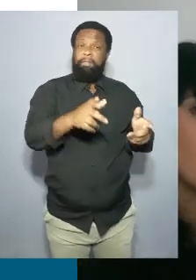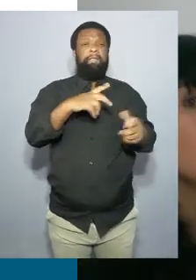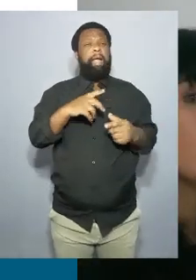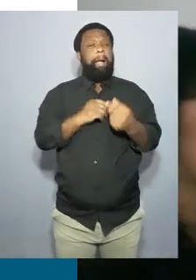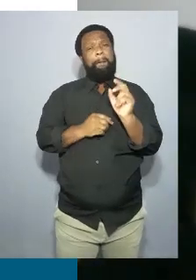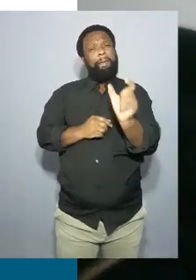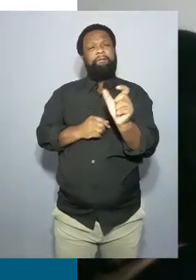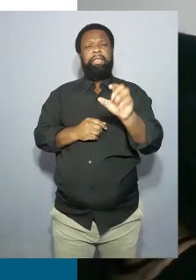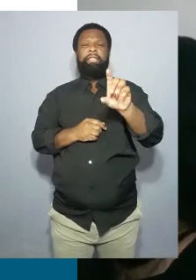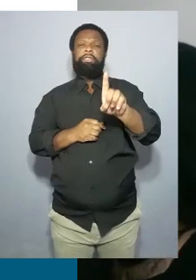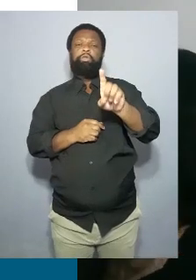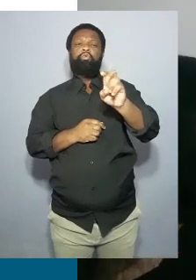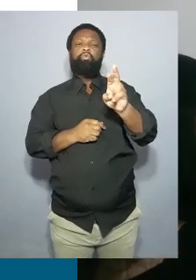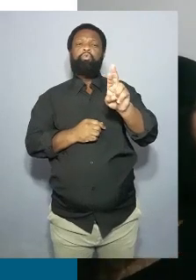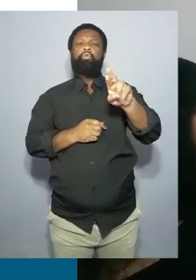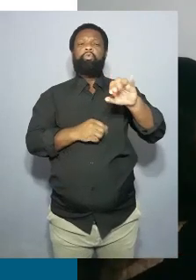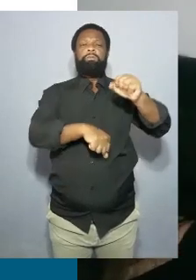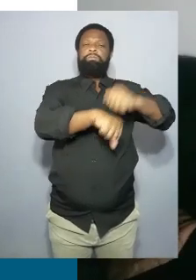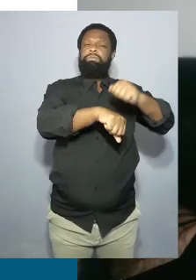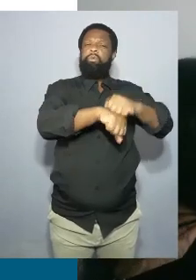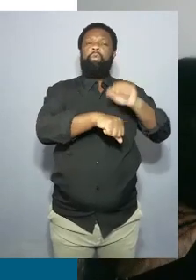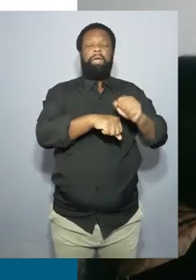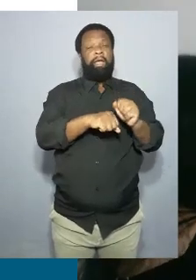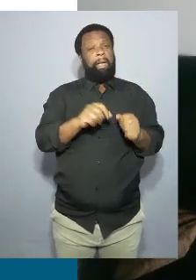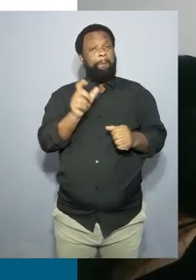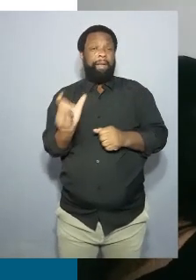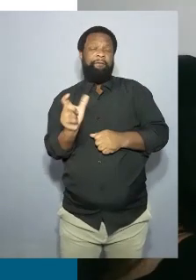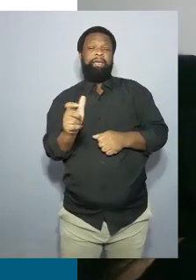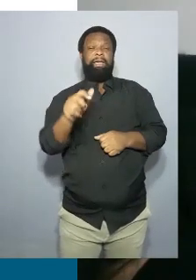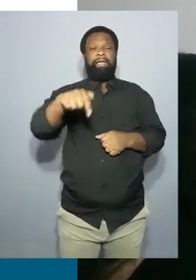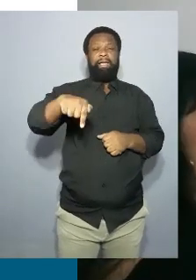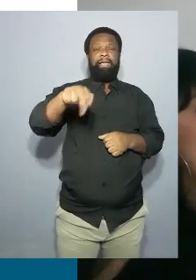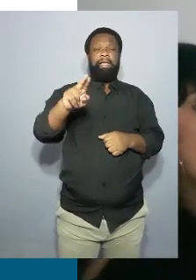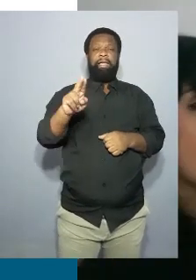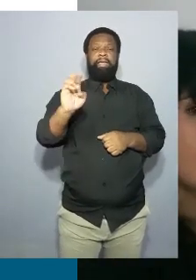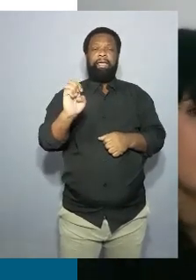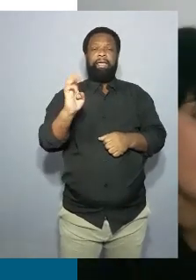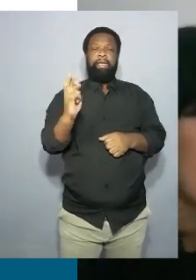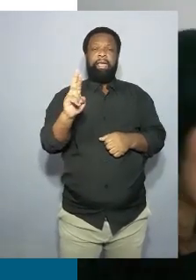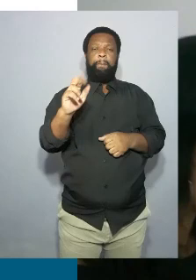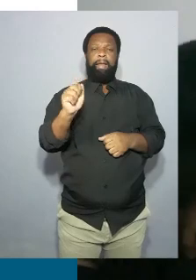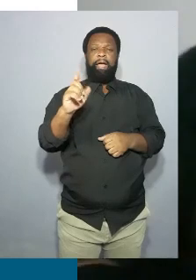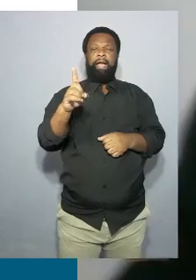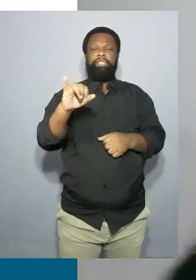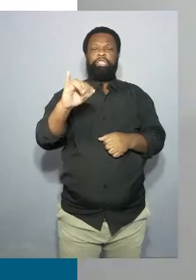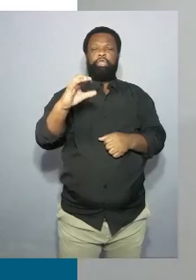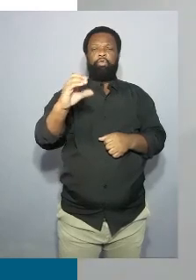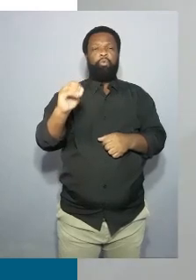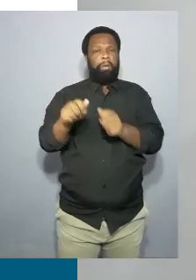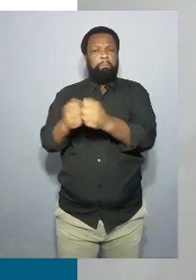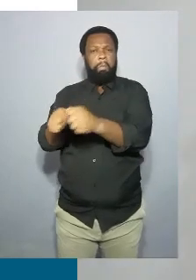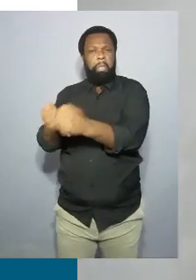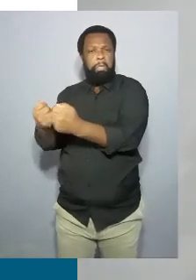relacionada com dureza. E essa palavra quebradiço está relacionada com tenacidade. O que seria